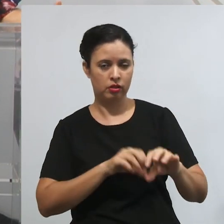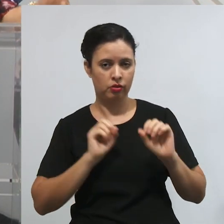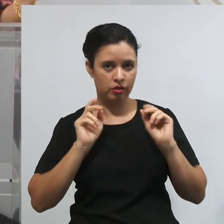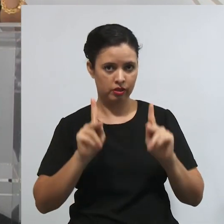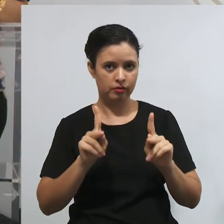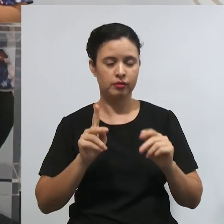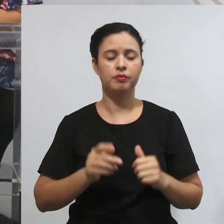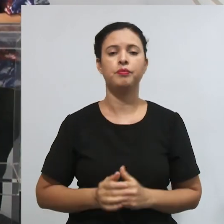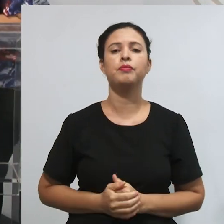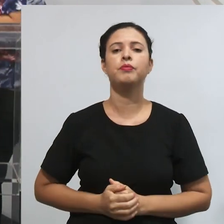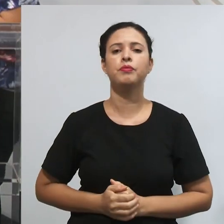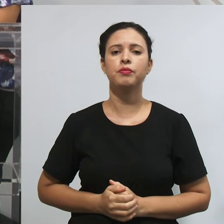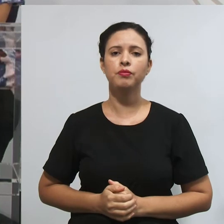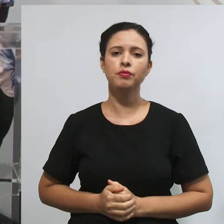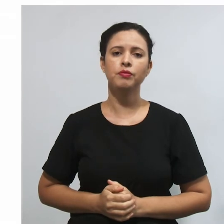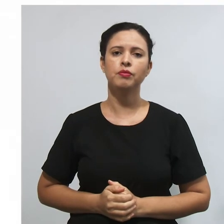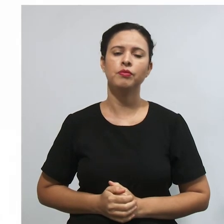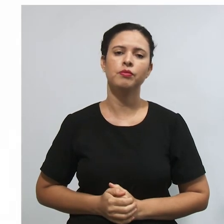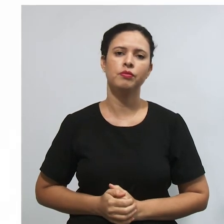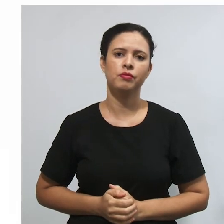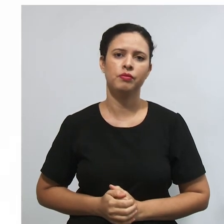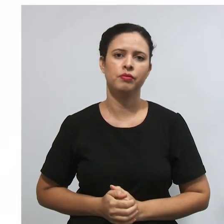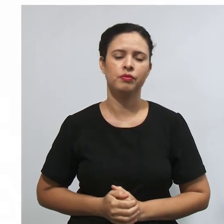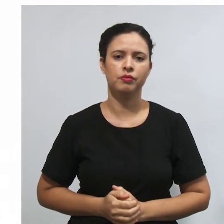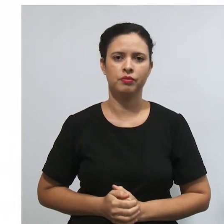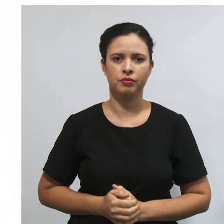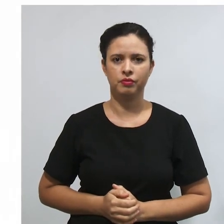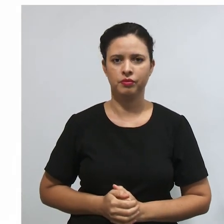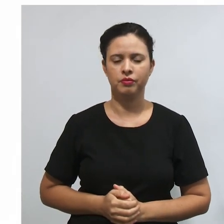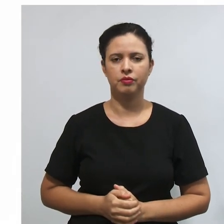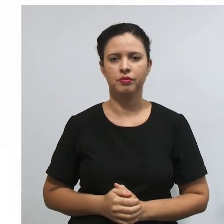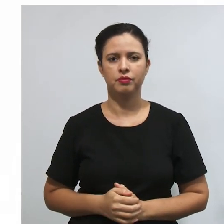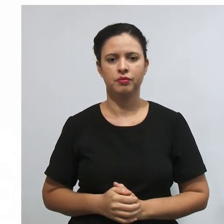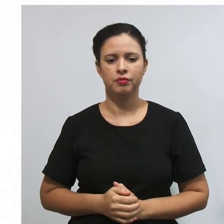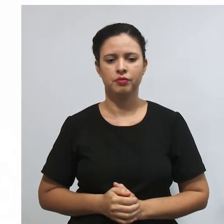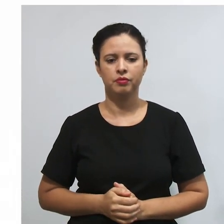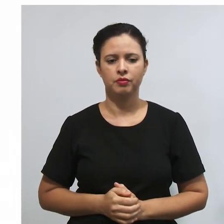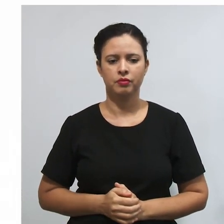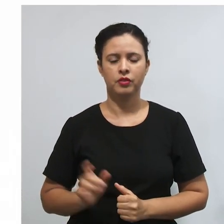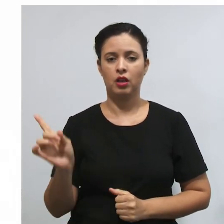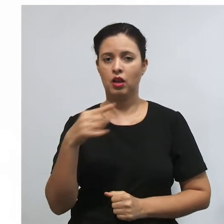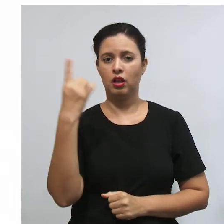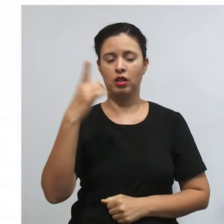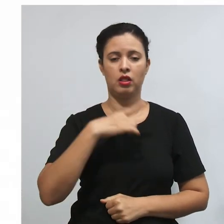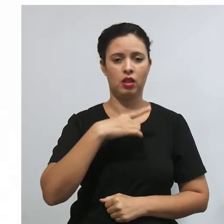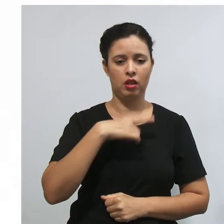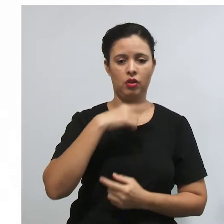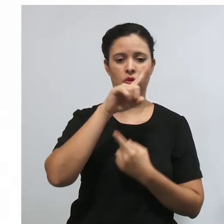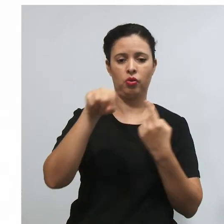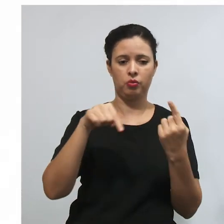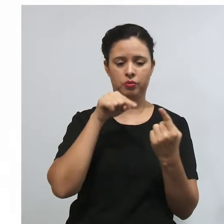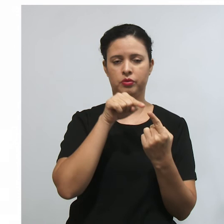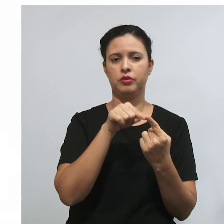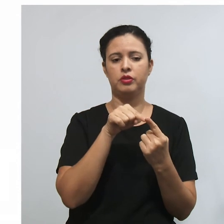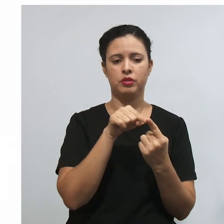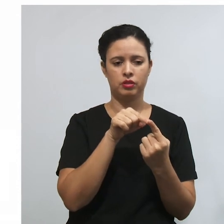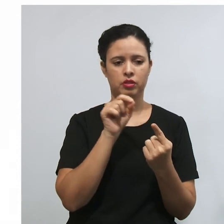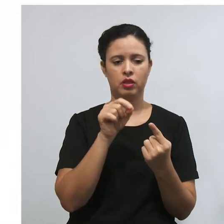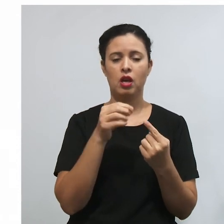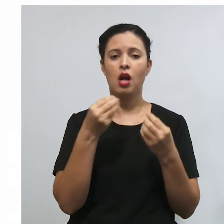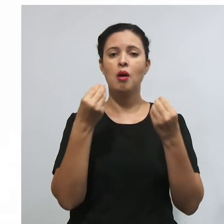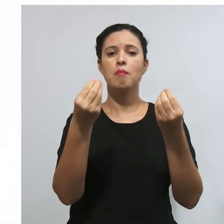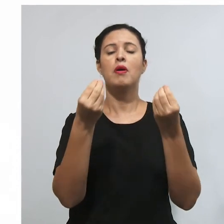ok? Vamos lá. Então, funciona mais ou menos assim. Nós temos os objetivos, que são para